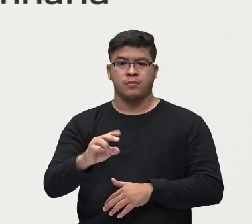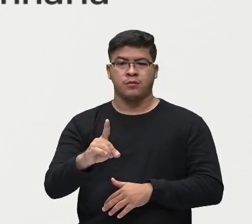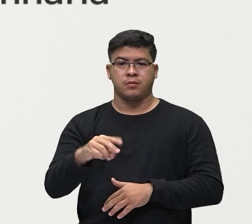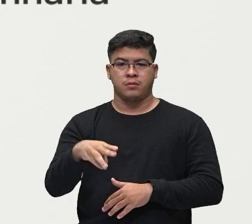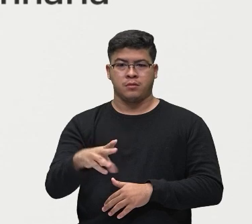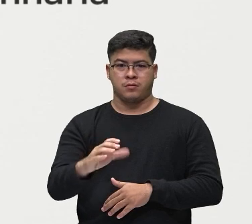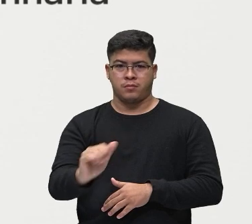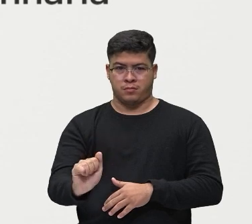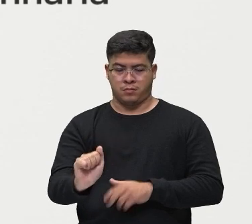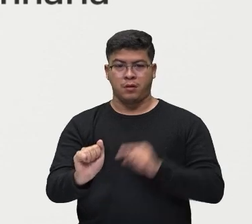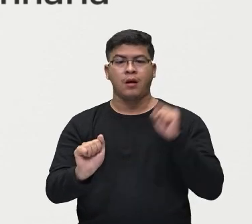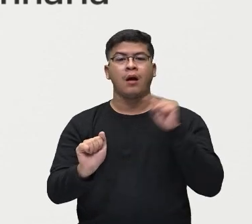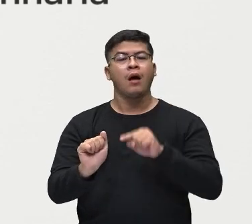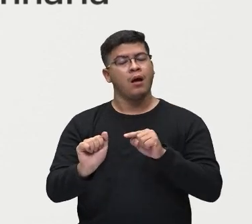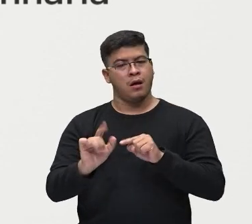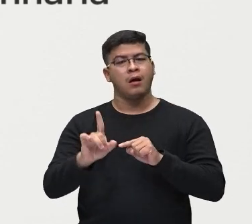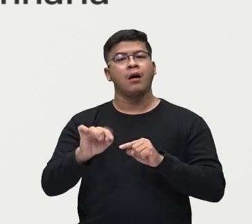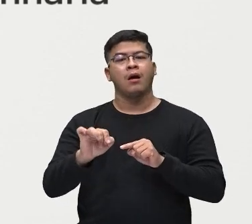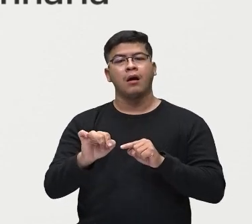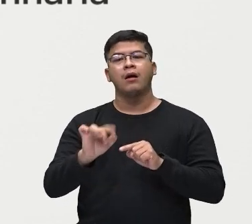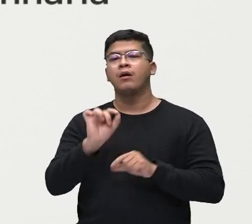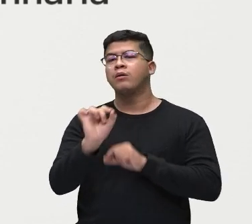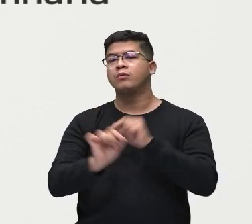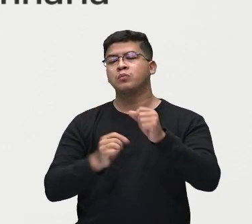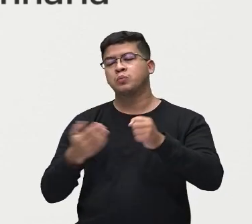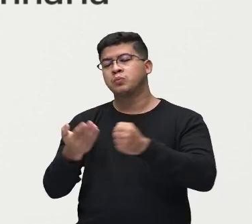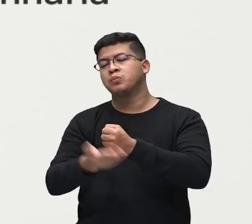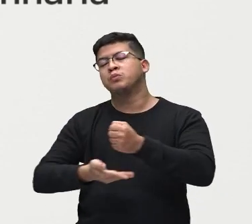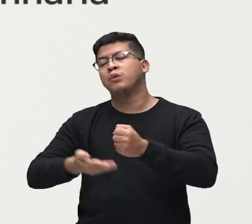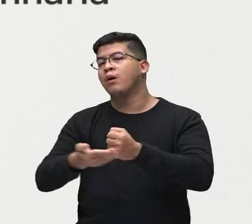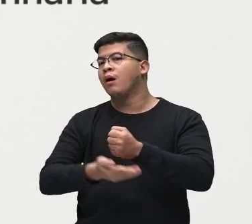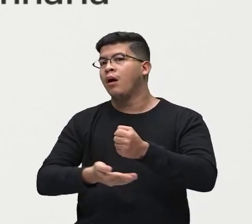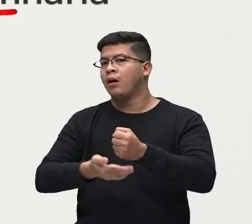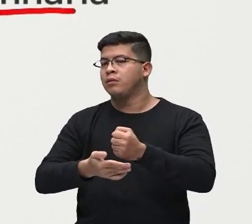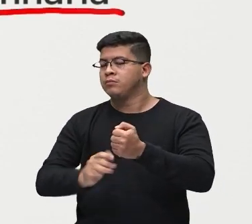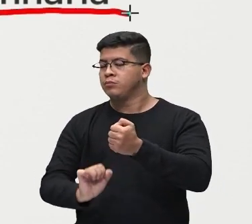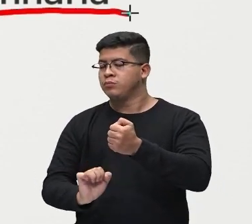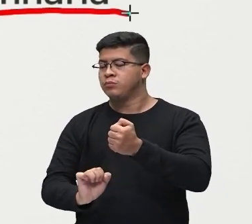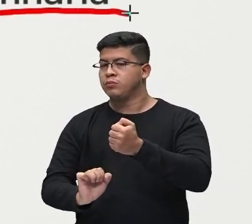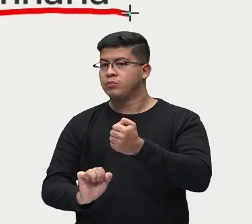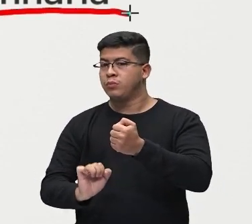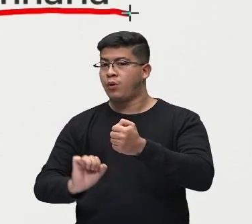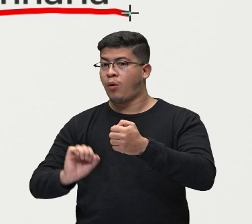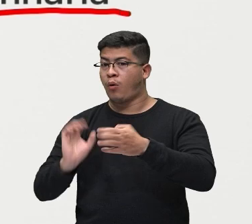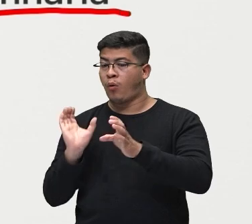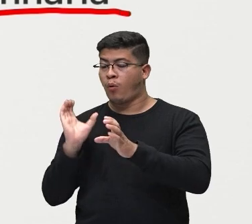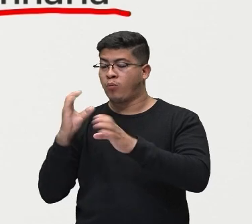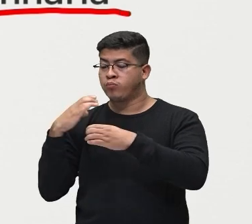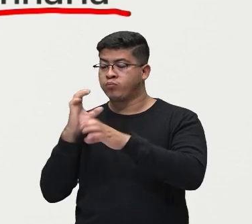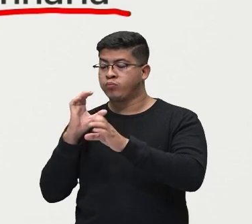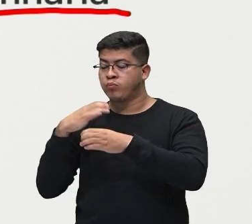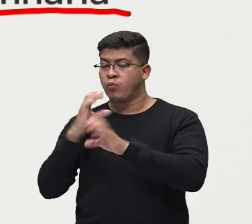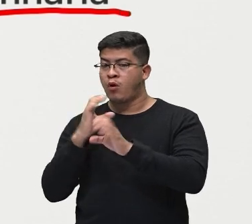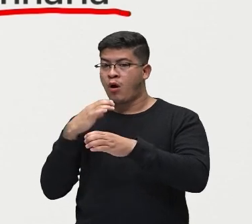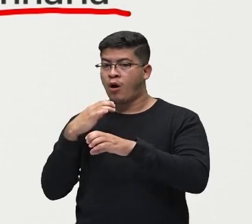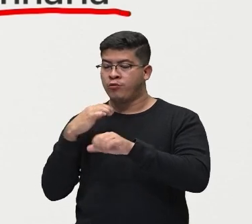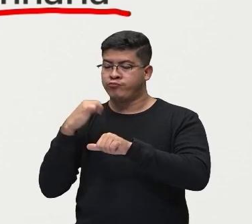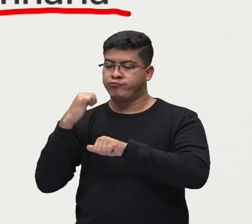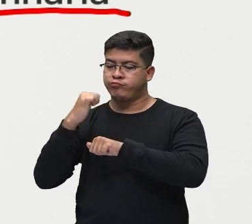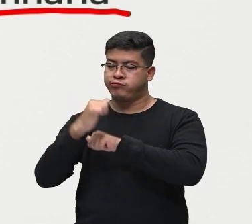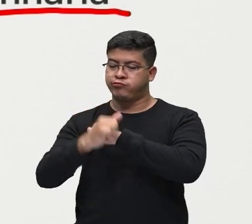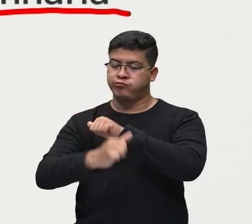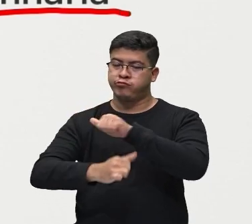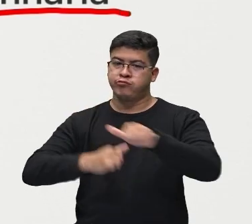podemos assim dizer, é uma das bases da engenharia dos materiais, pois